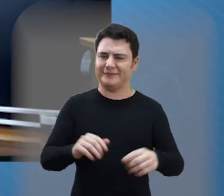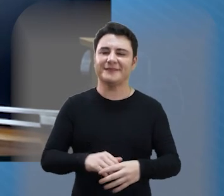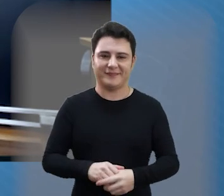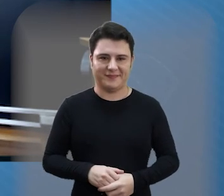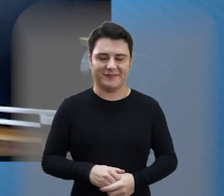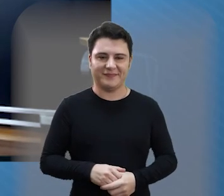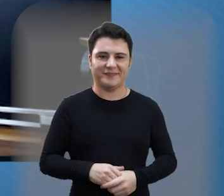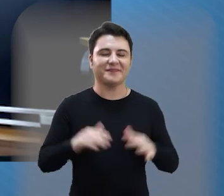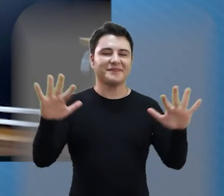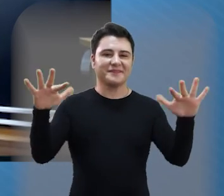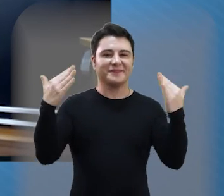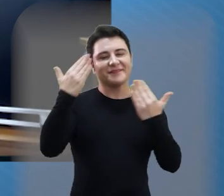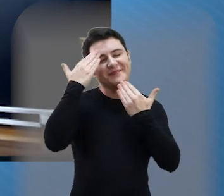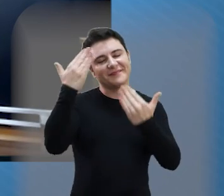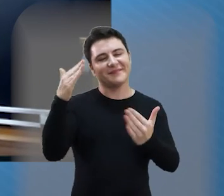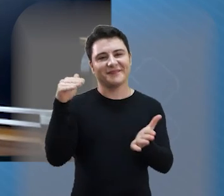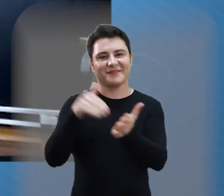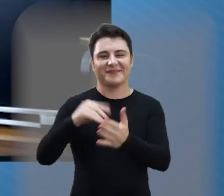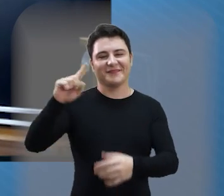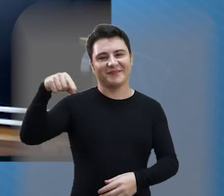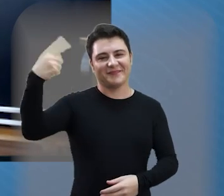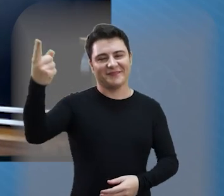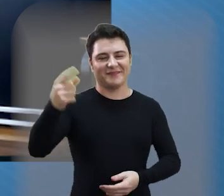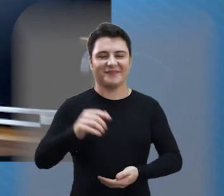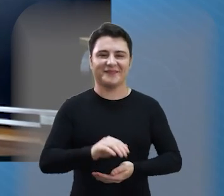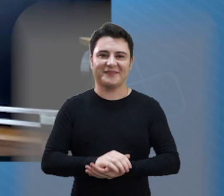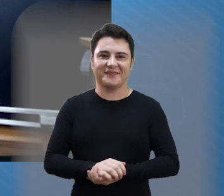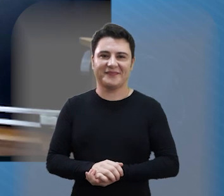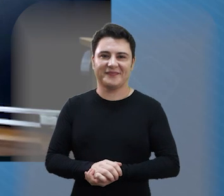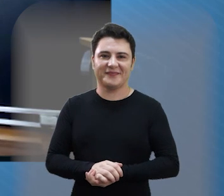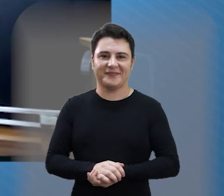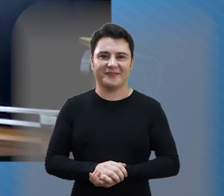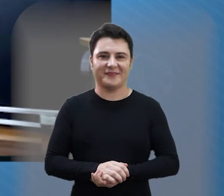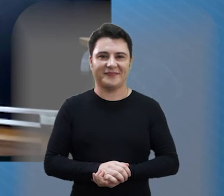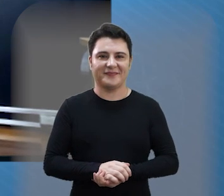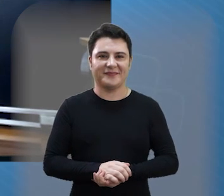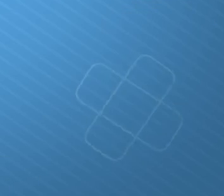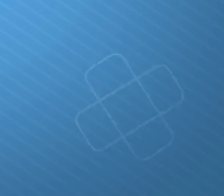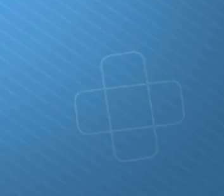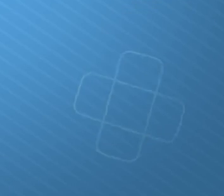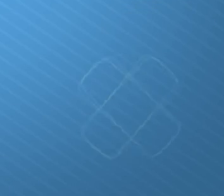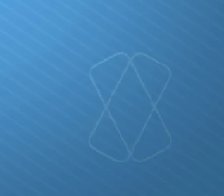coloque a sua saúde em risco. Obrigada pela sua companhia e até a próxima.